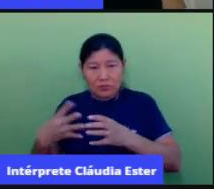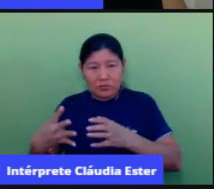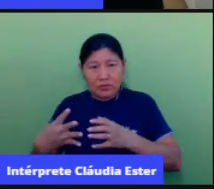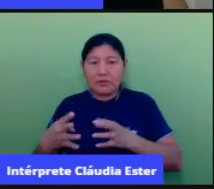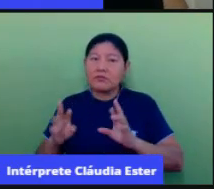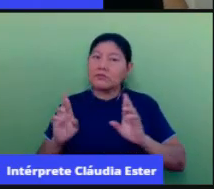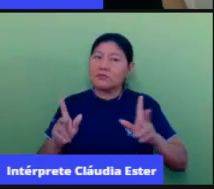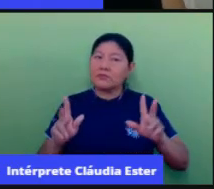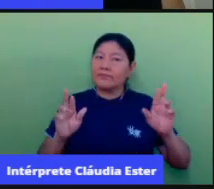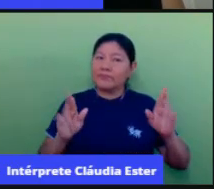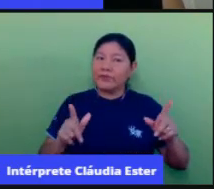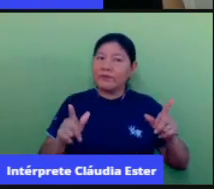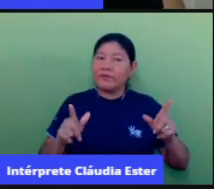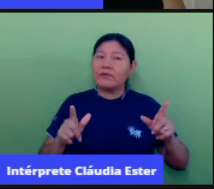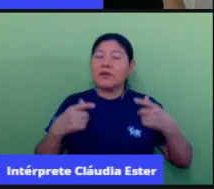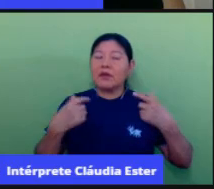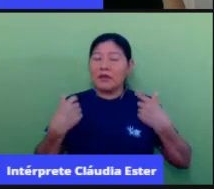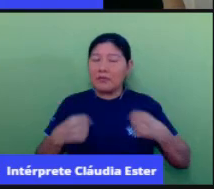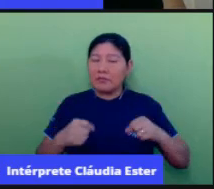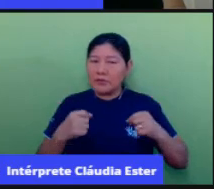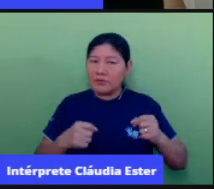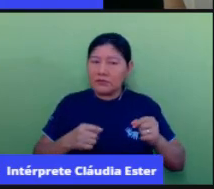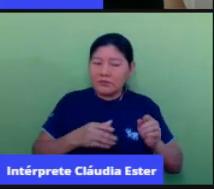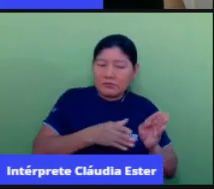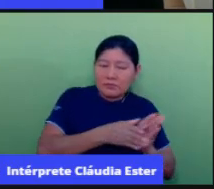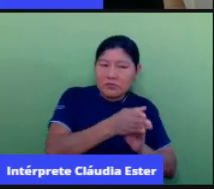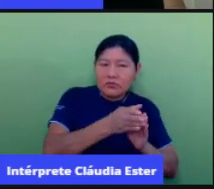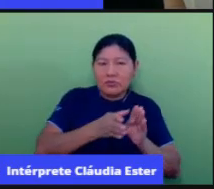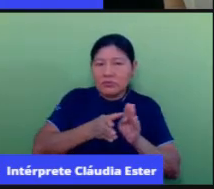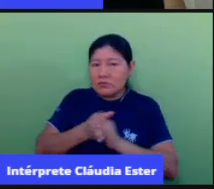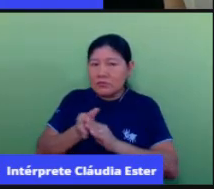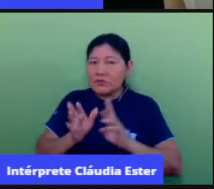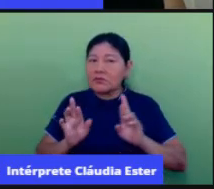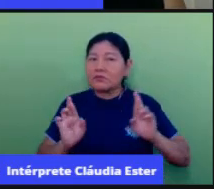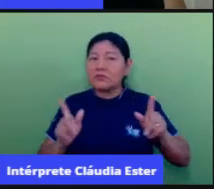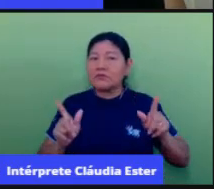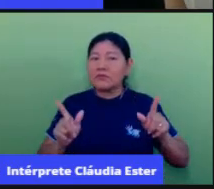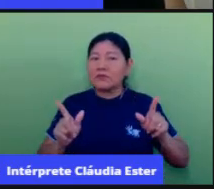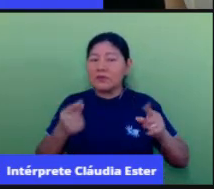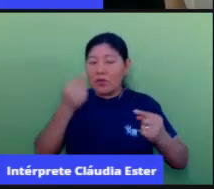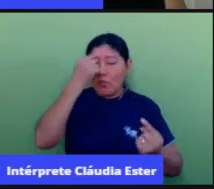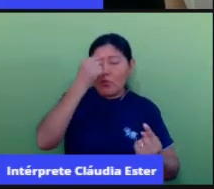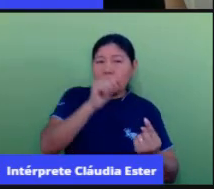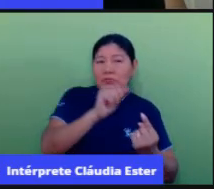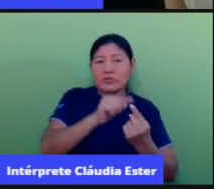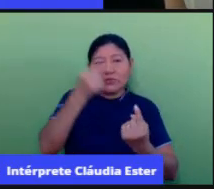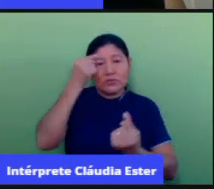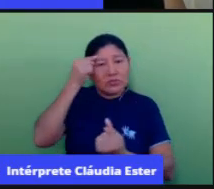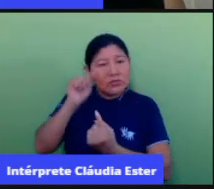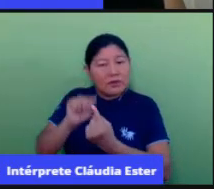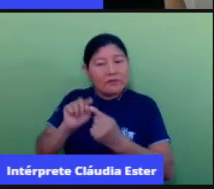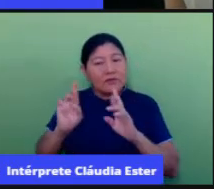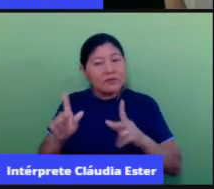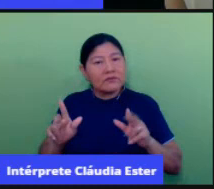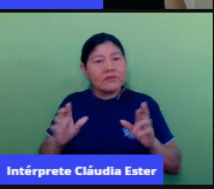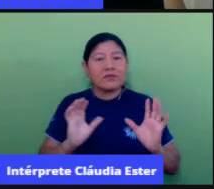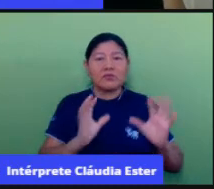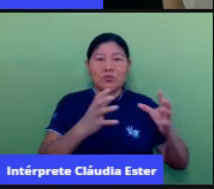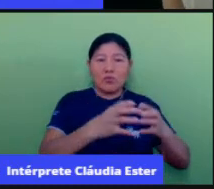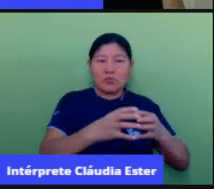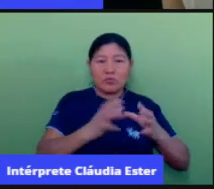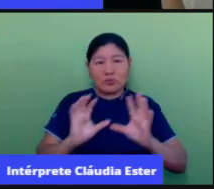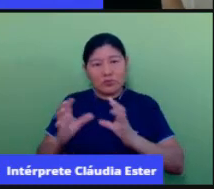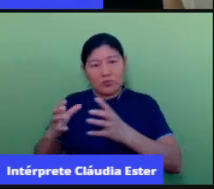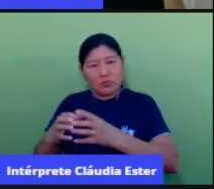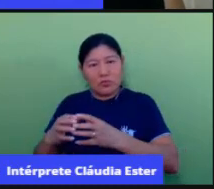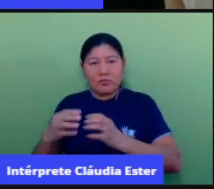né? Elas precisam de encaminhamentos diferentes, elas precisam de uma intencionalidade diferente, porque as crianças estão em fase